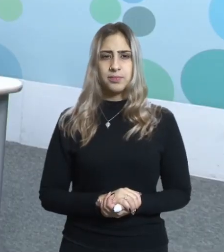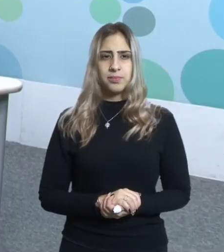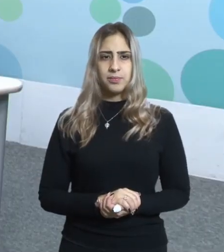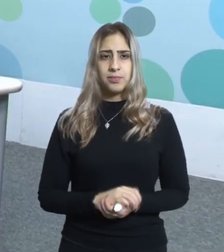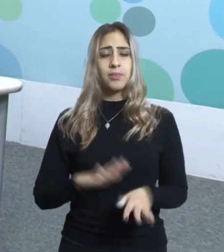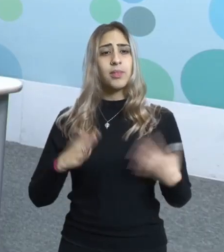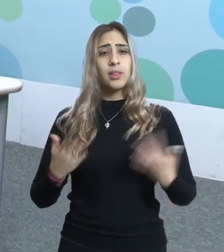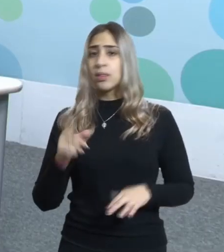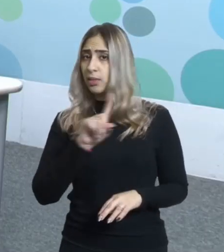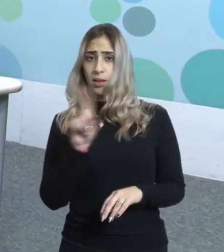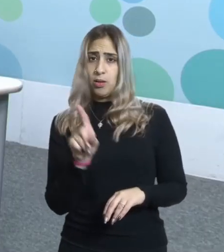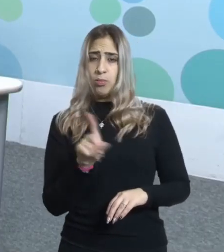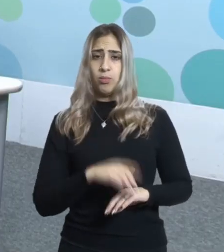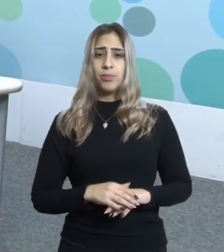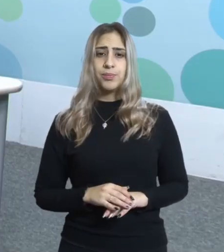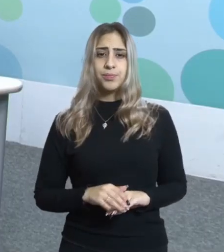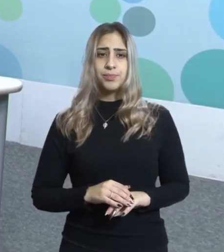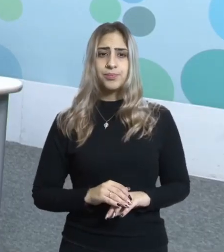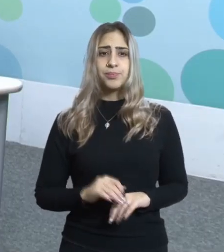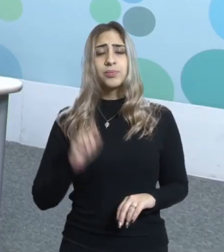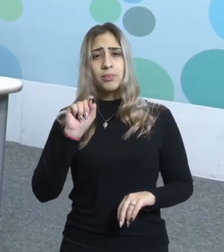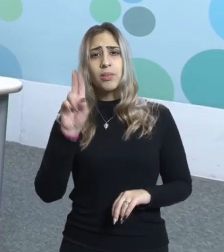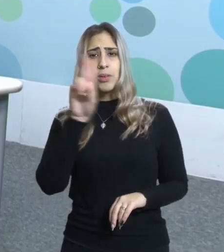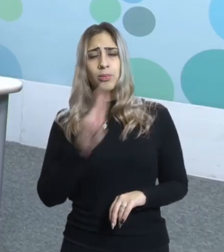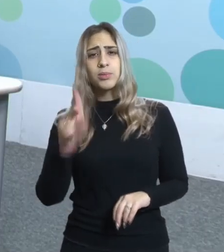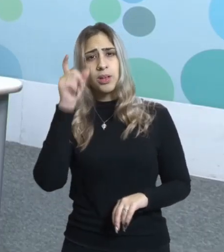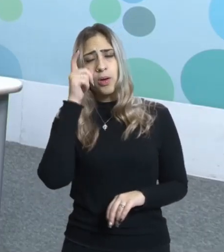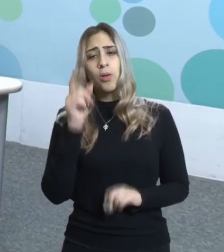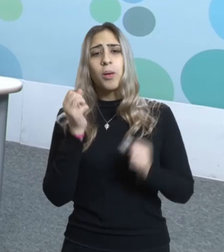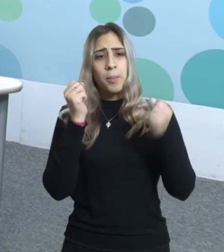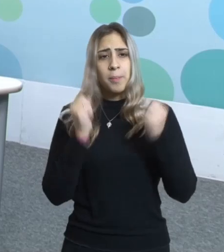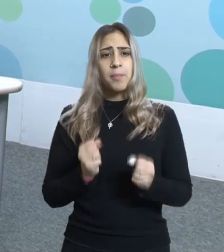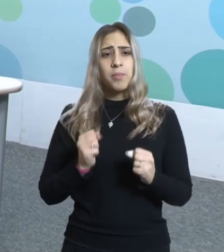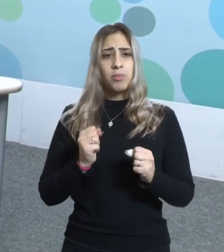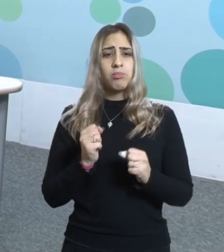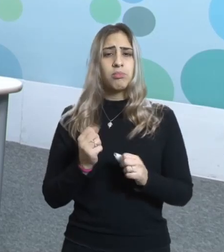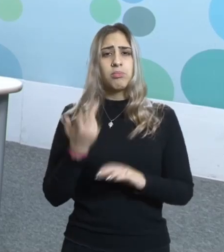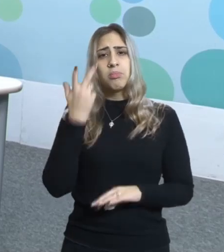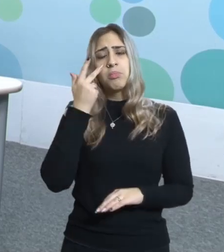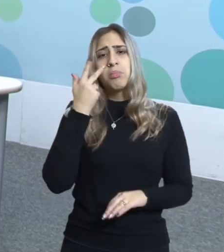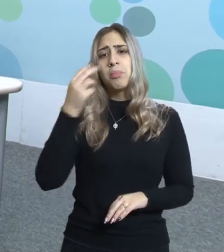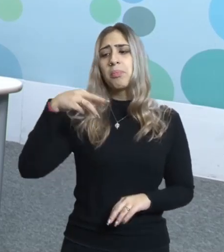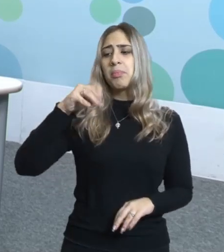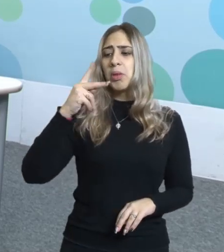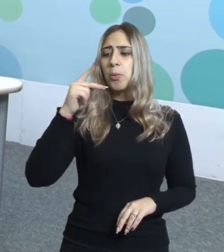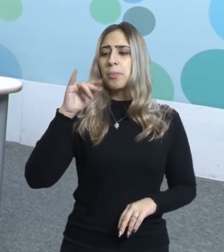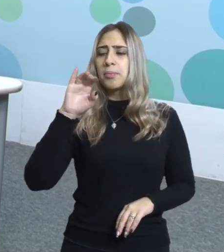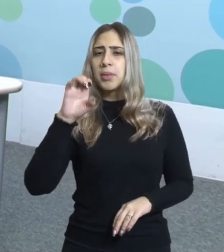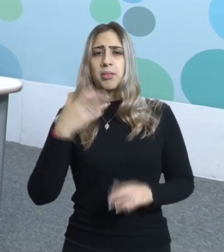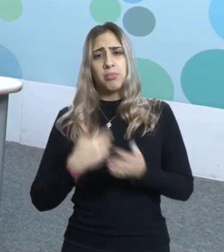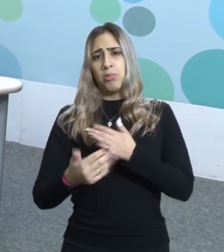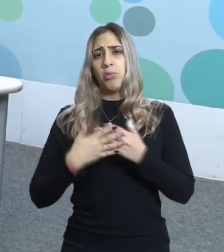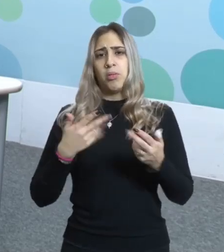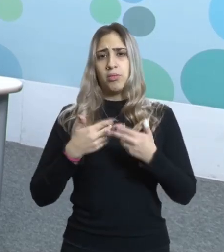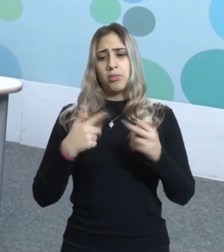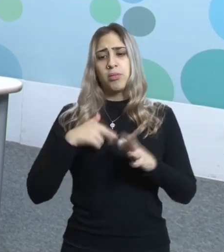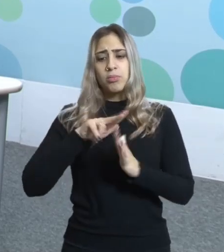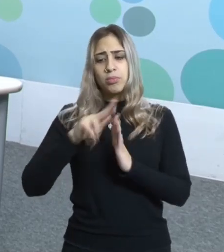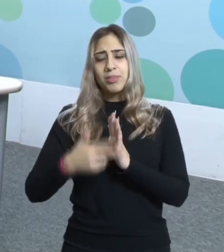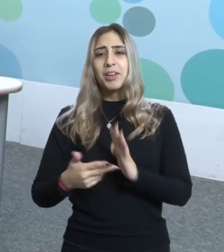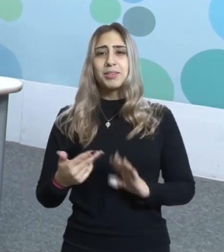Então, não. Porque quem usa óculos pode ser astigmata, pode ser míope, pode ser qualquer coisa.